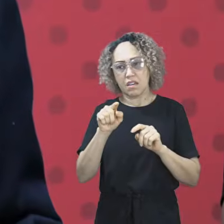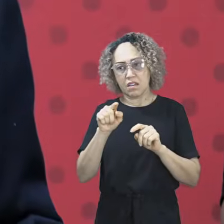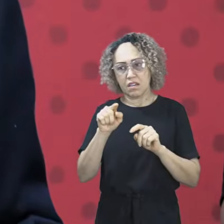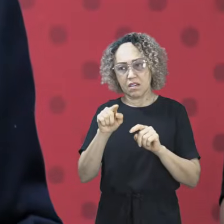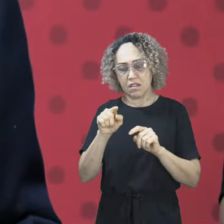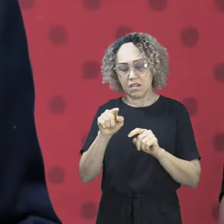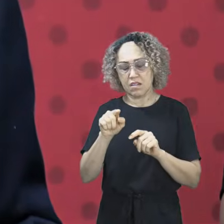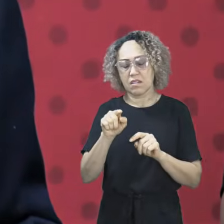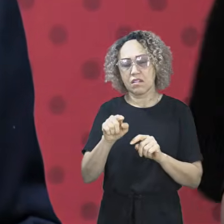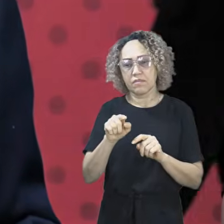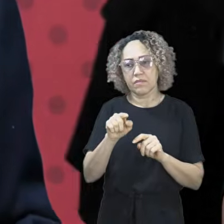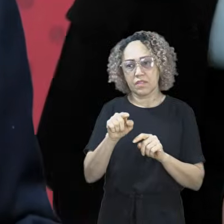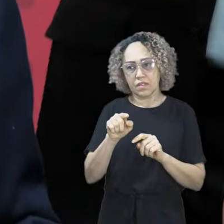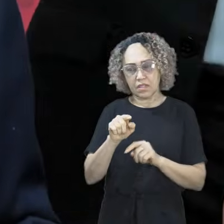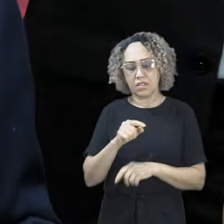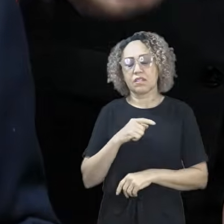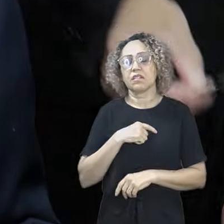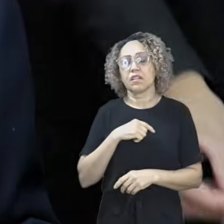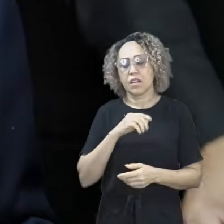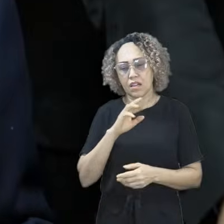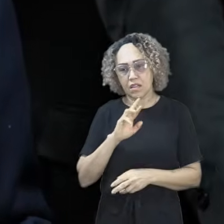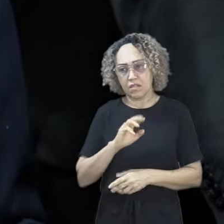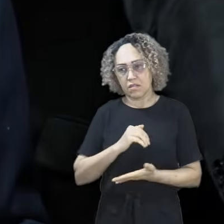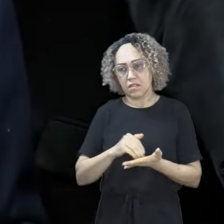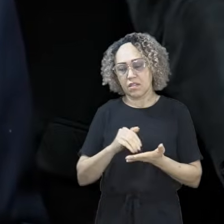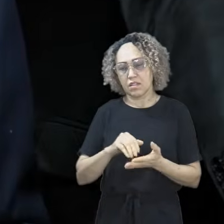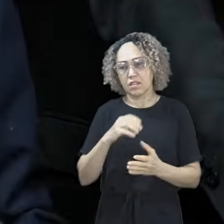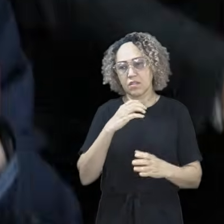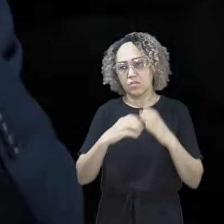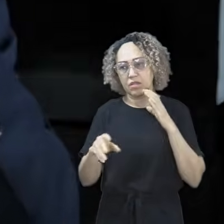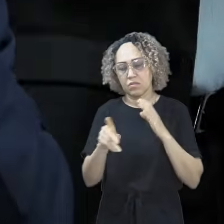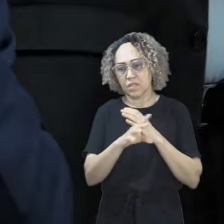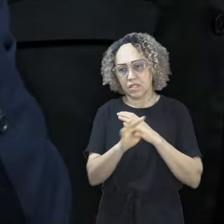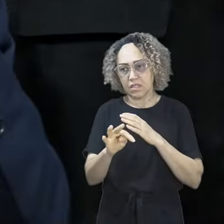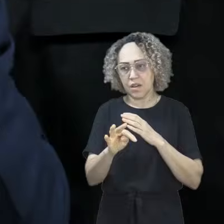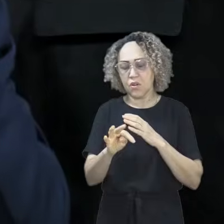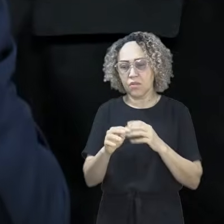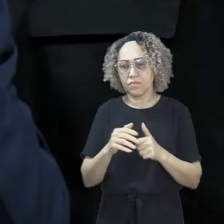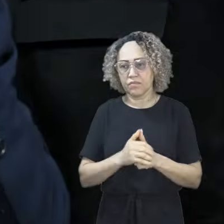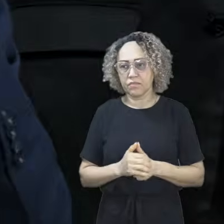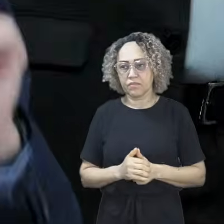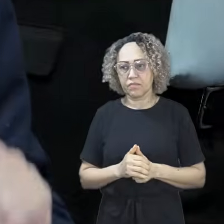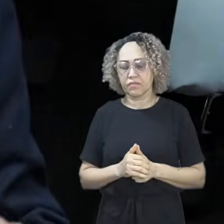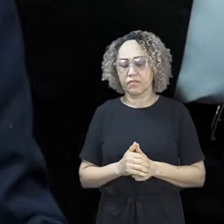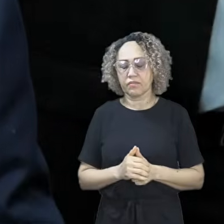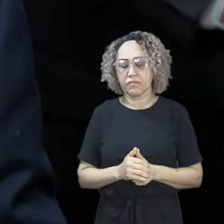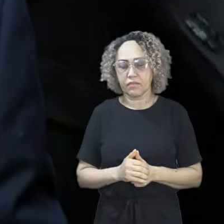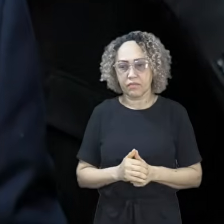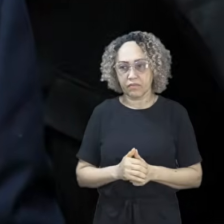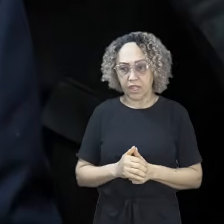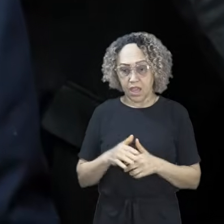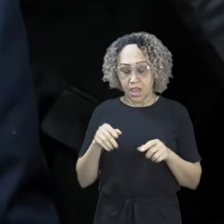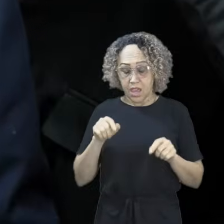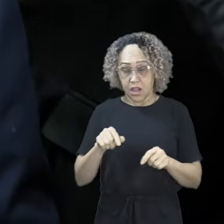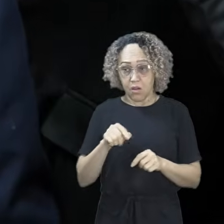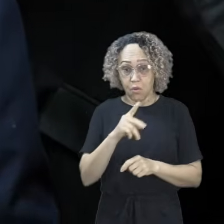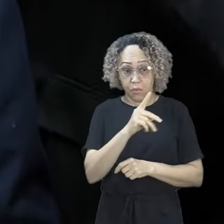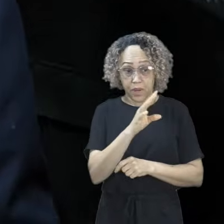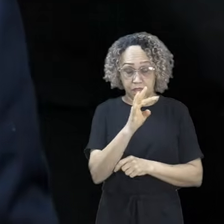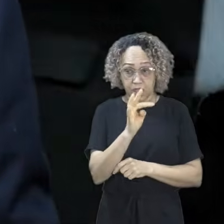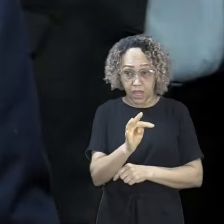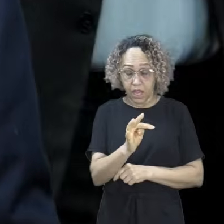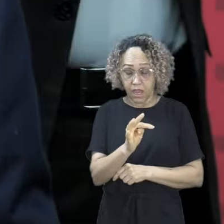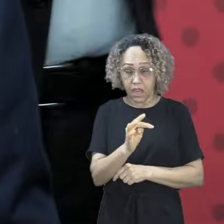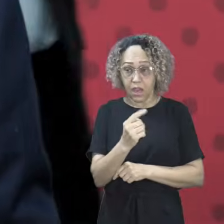esse processo, vocês todos sabem, é o único partido que faz uma consulta direta